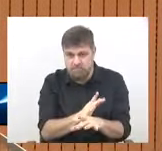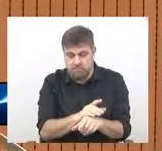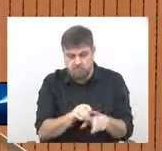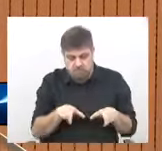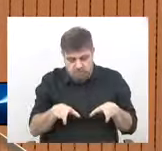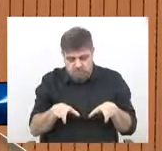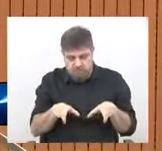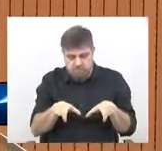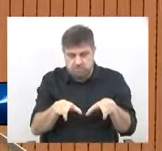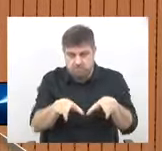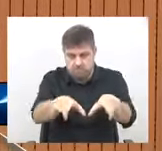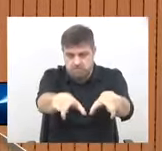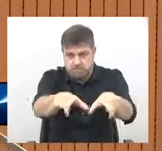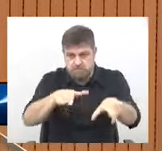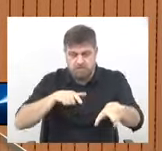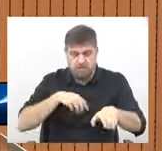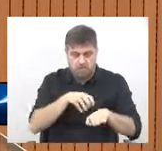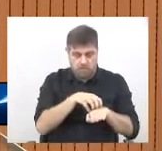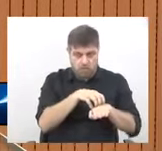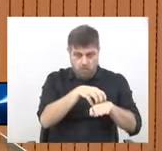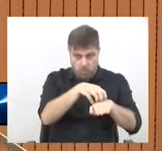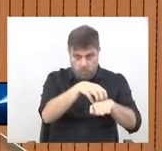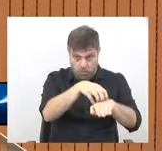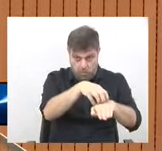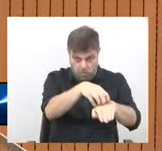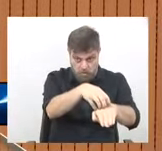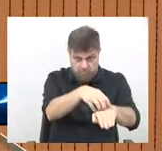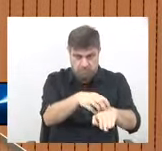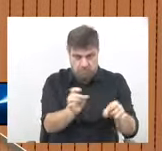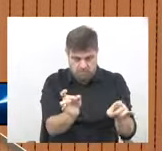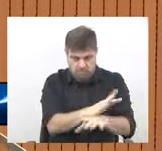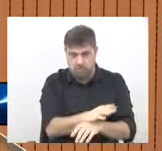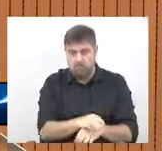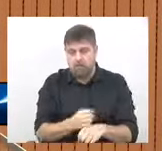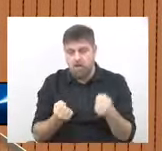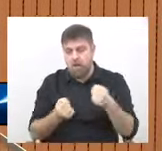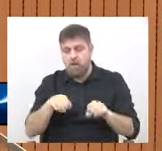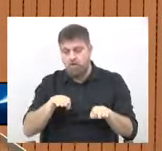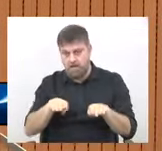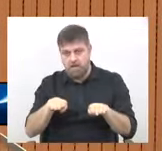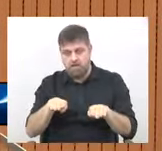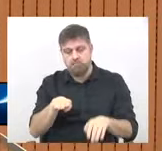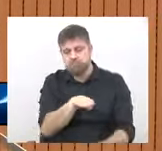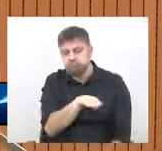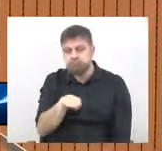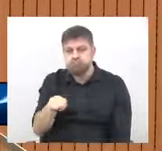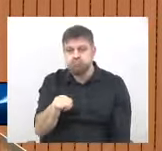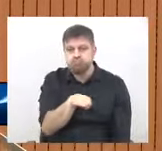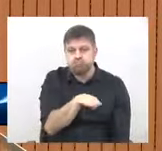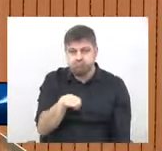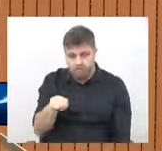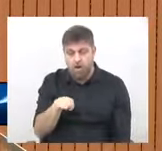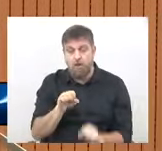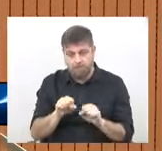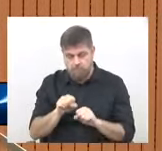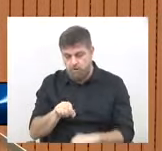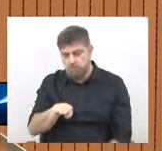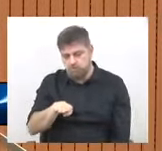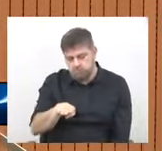Camucim, ele será entregue e os veículos poderão utilizar as duas faixas e ele se